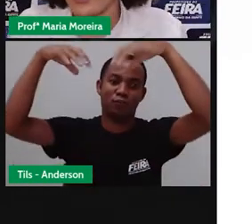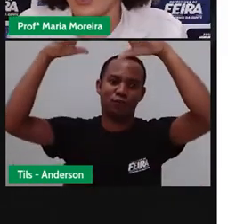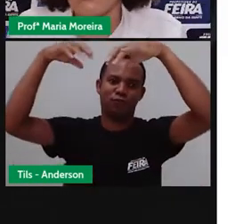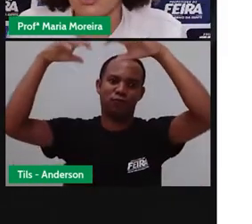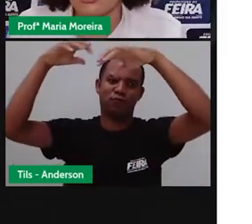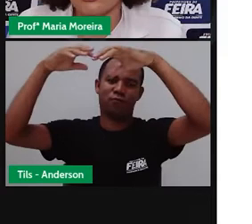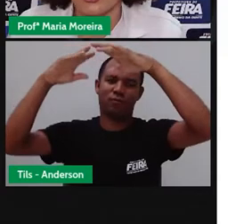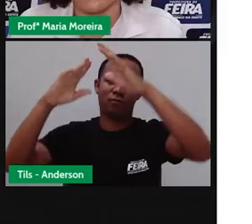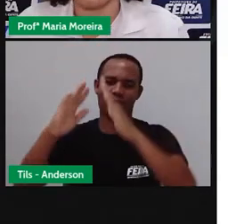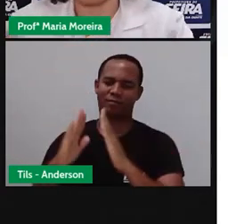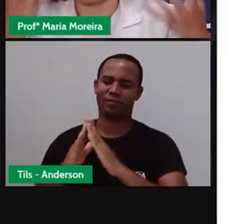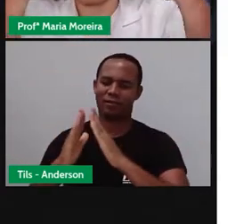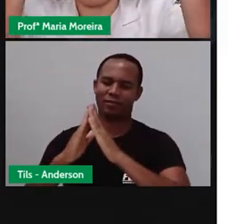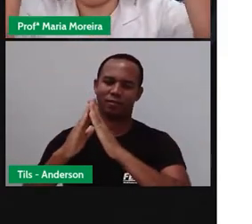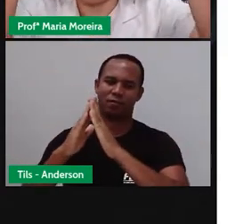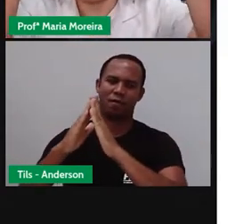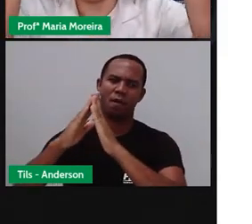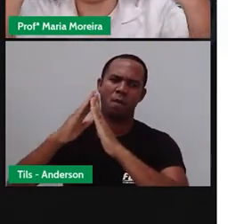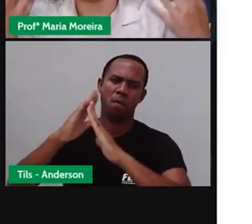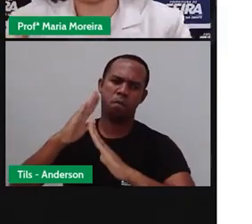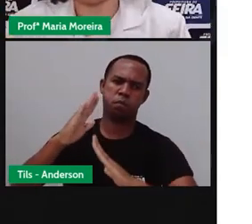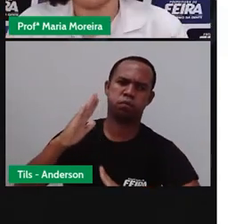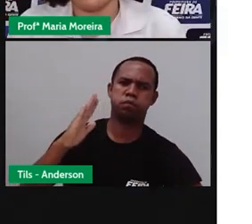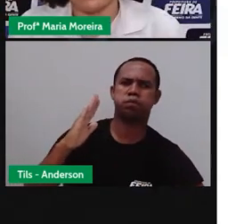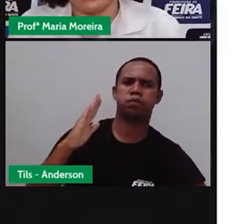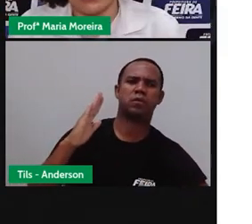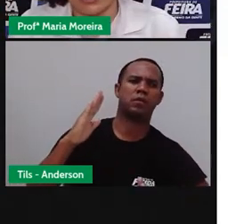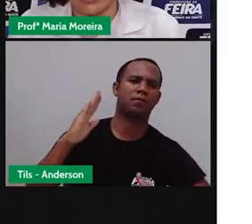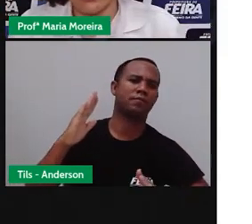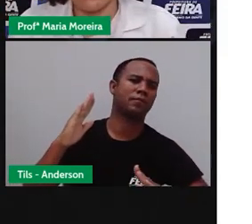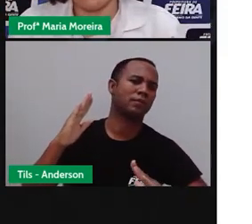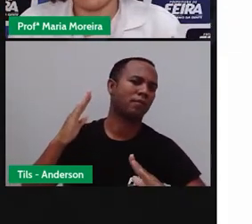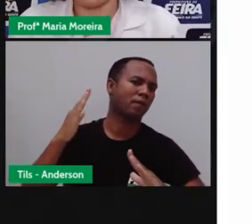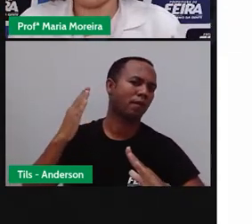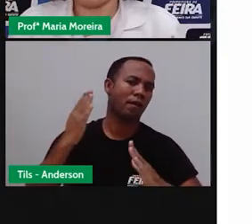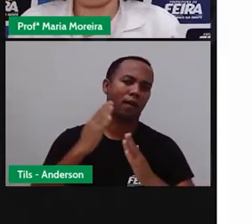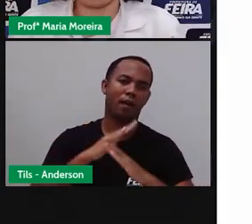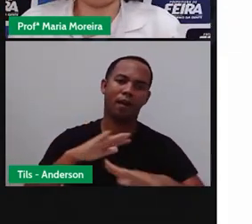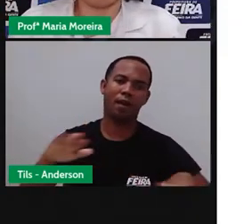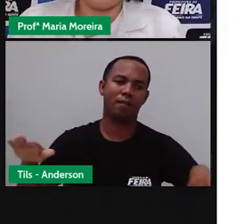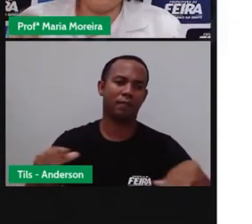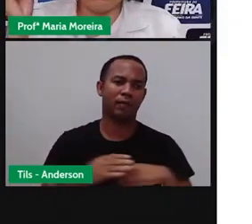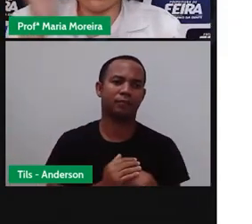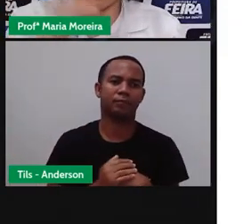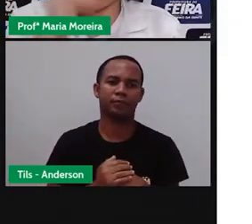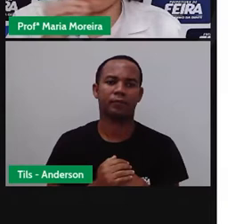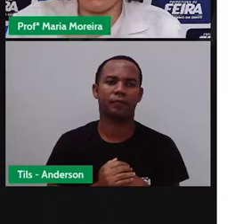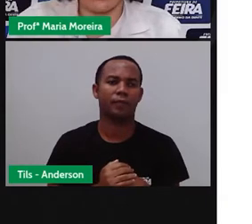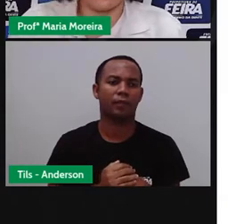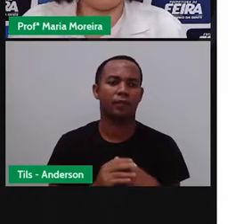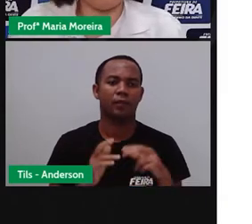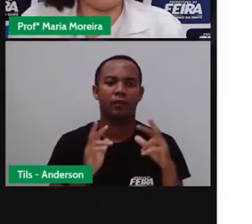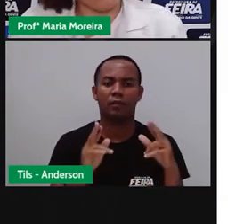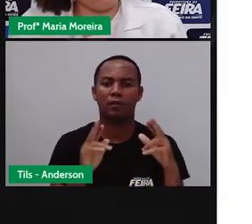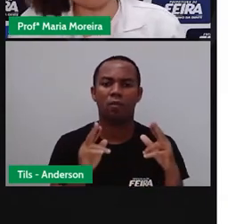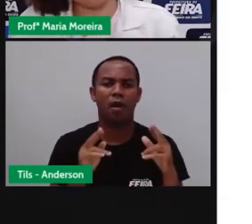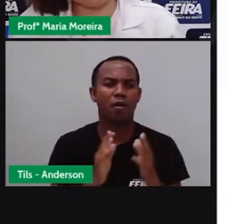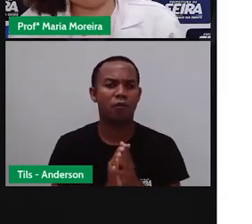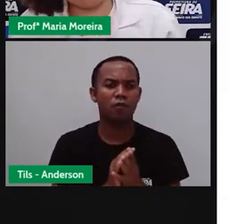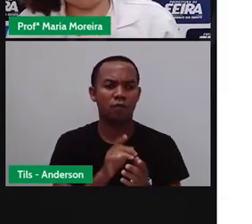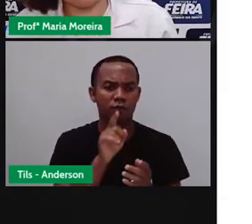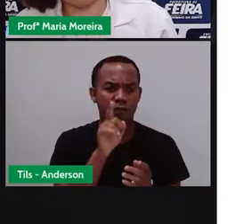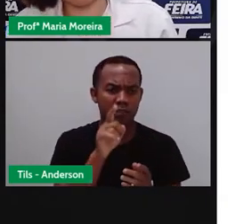toda aquela água, encharca e faz o quê? Desliza. E aí é como se você pegasse o